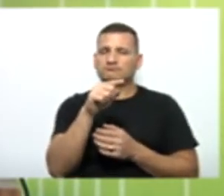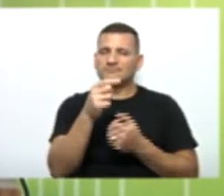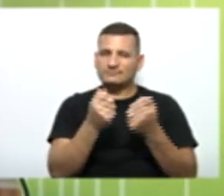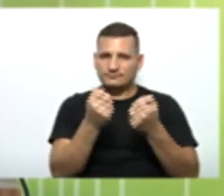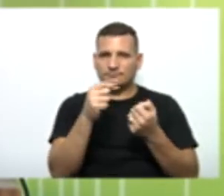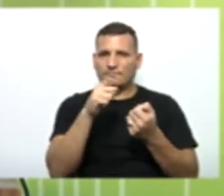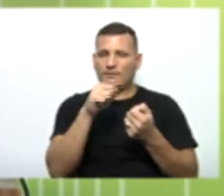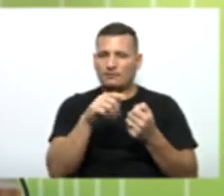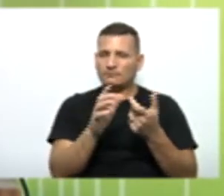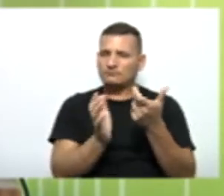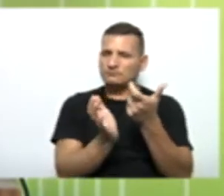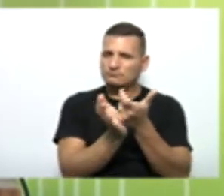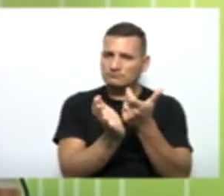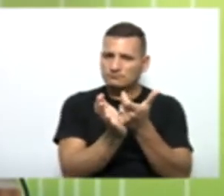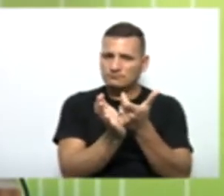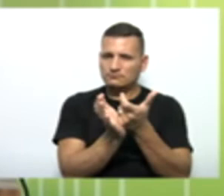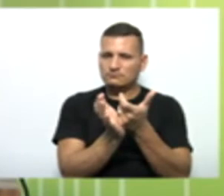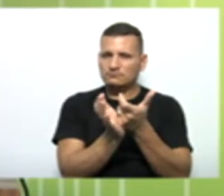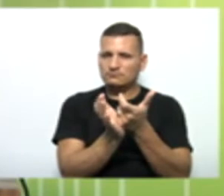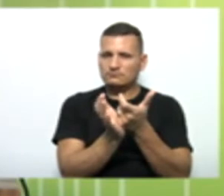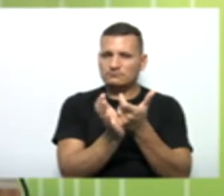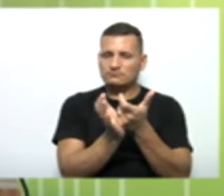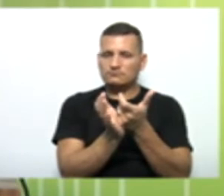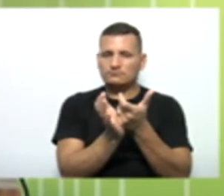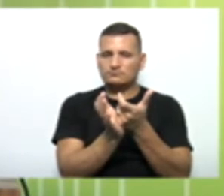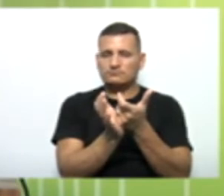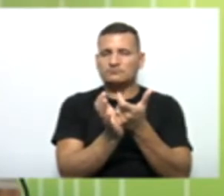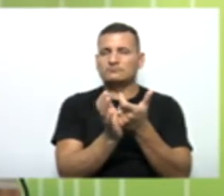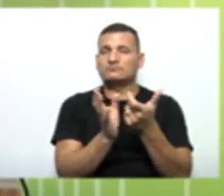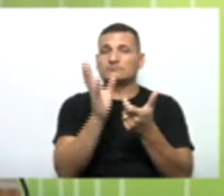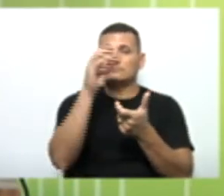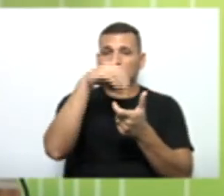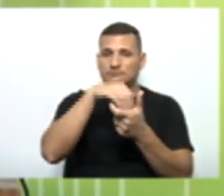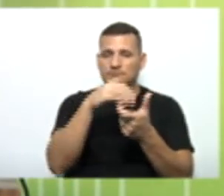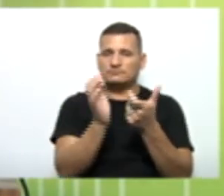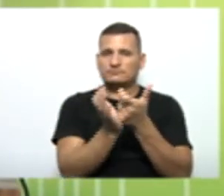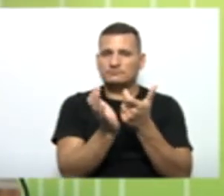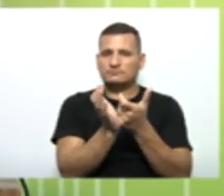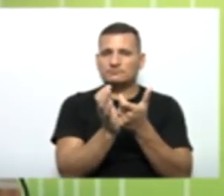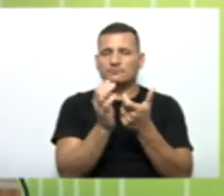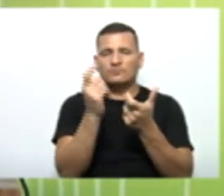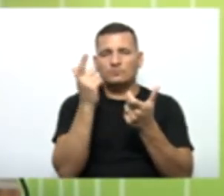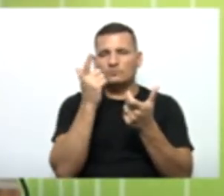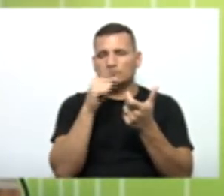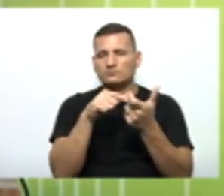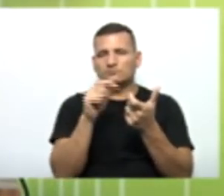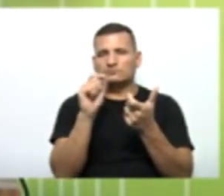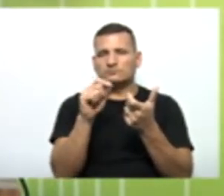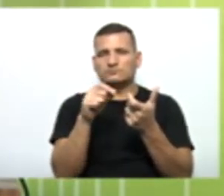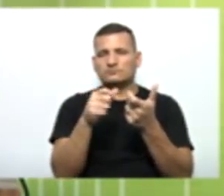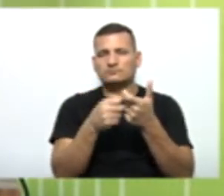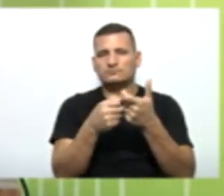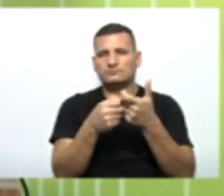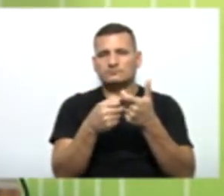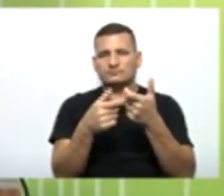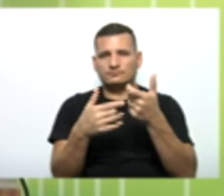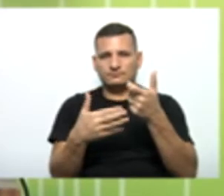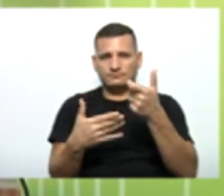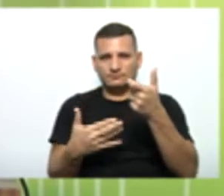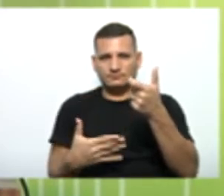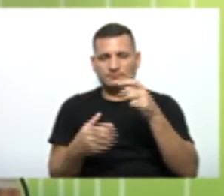Nosso exemplo anterior? É ou não é? Dentro de veículo, eu consigo identificar que tem alguma coisa? Se eu falar assim,